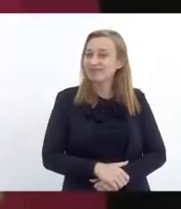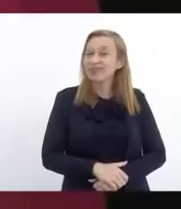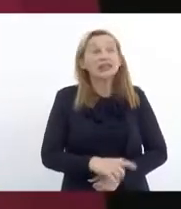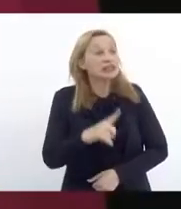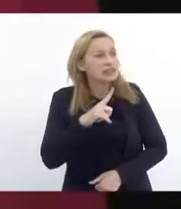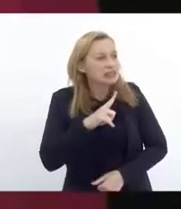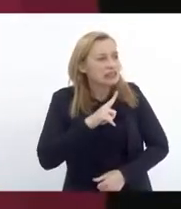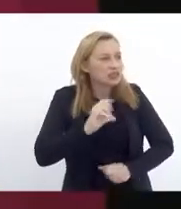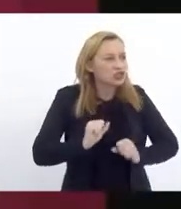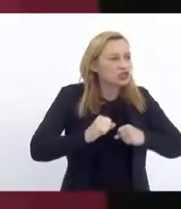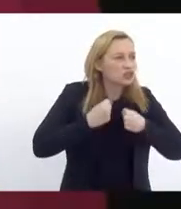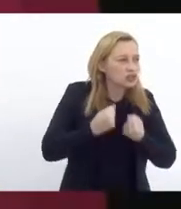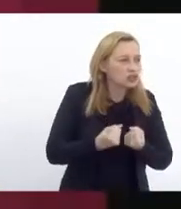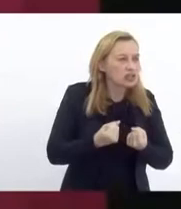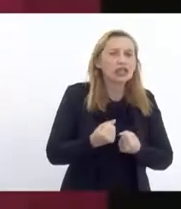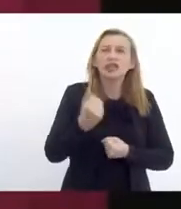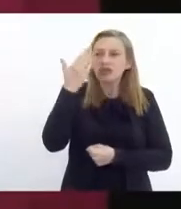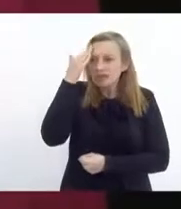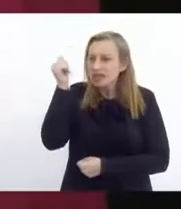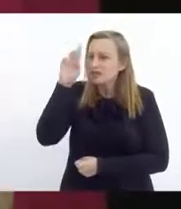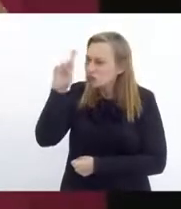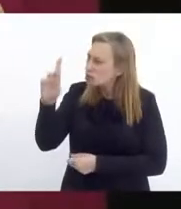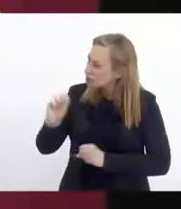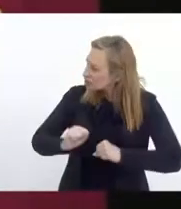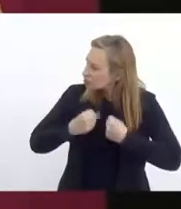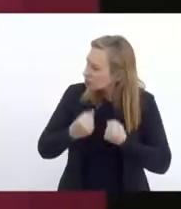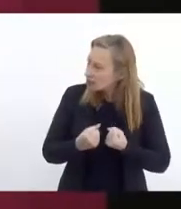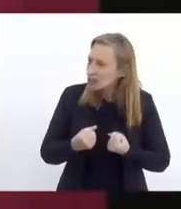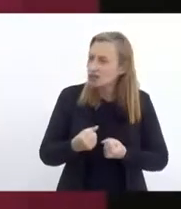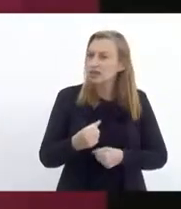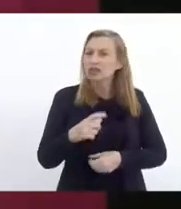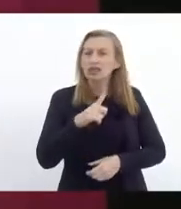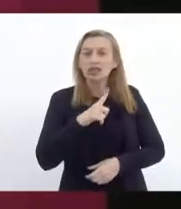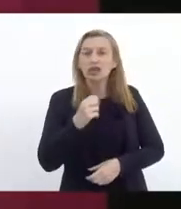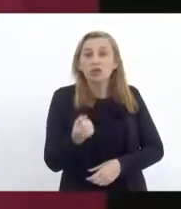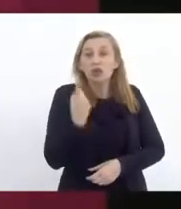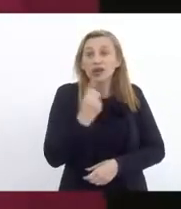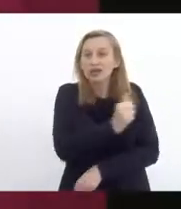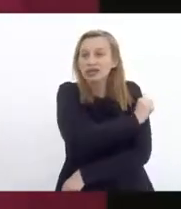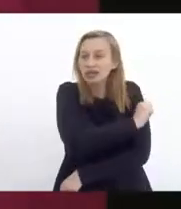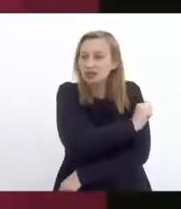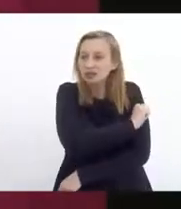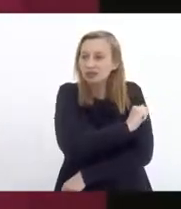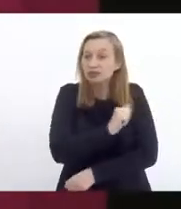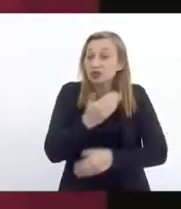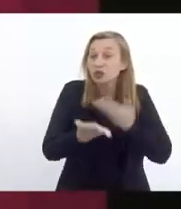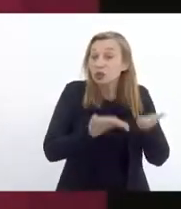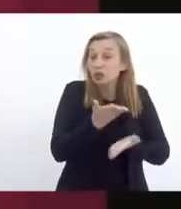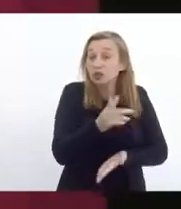tem buscado isso, eu sei que o senhor tem buscado. Eu tenho um ex-aluno do senhor que cuida lá da apostila.